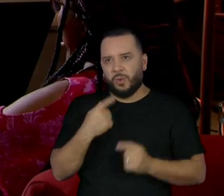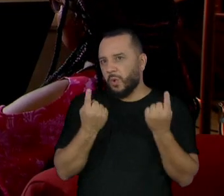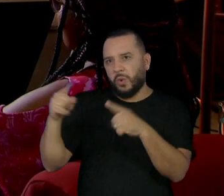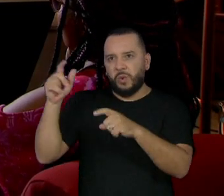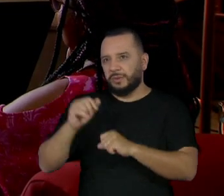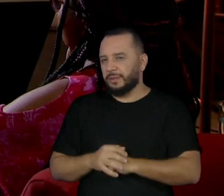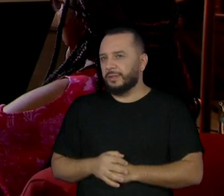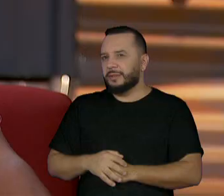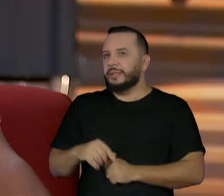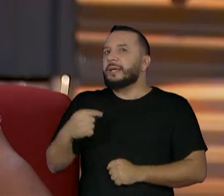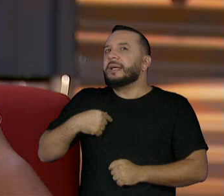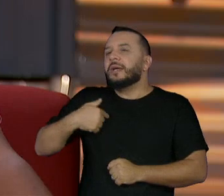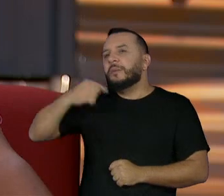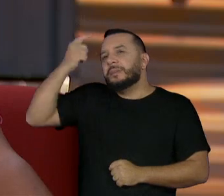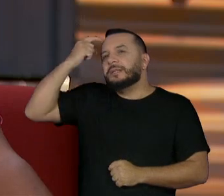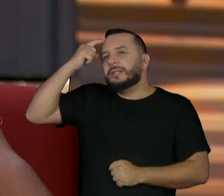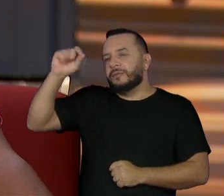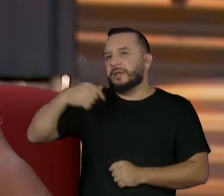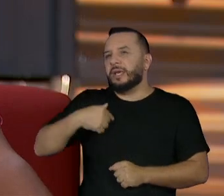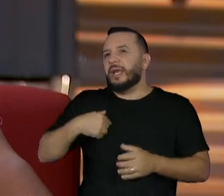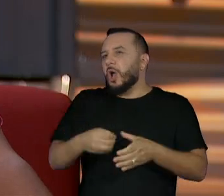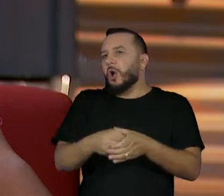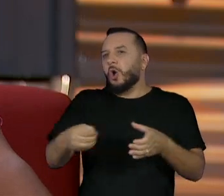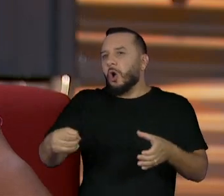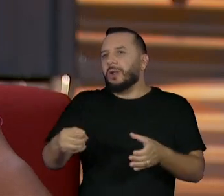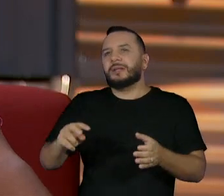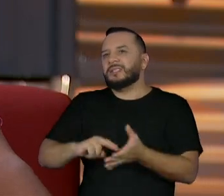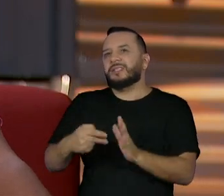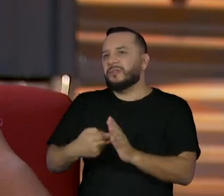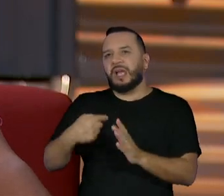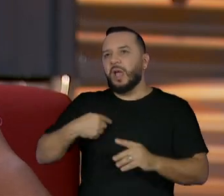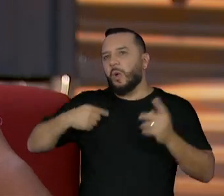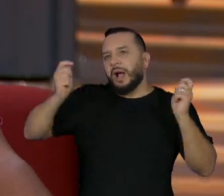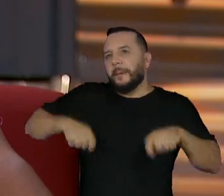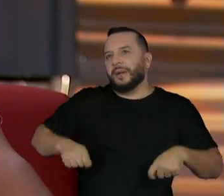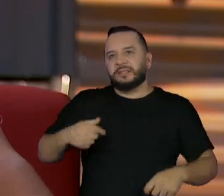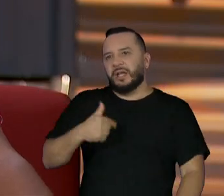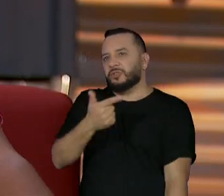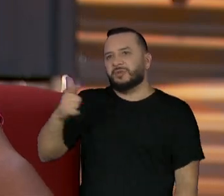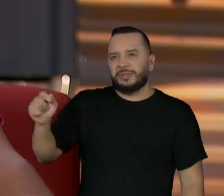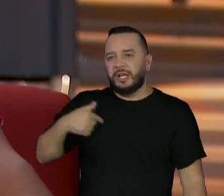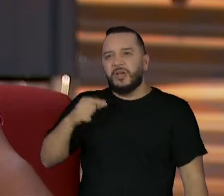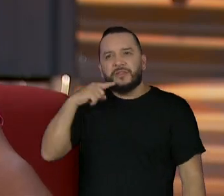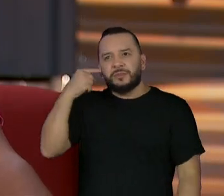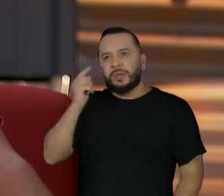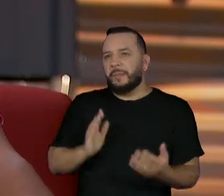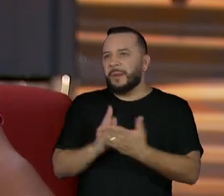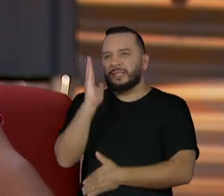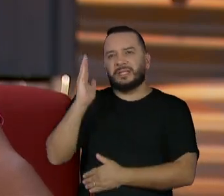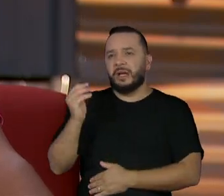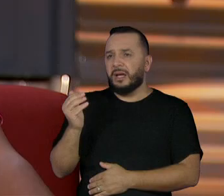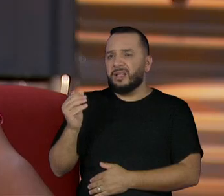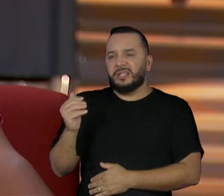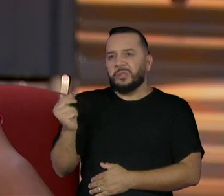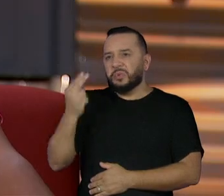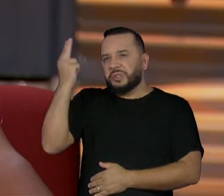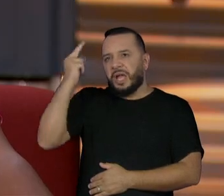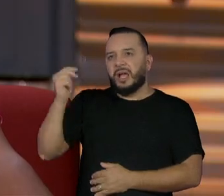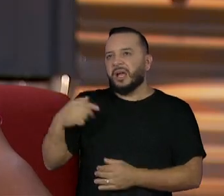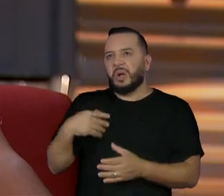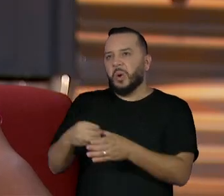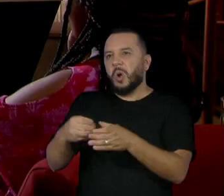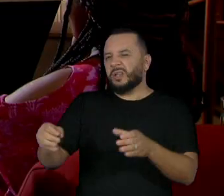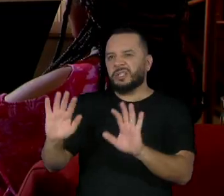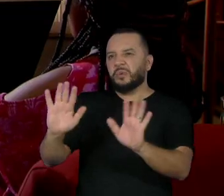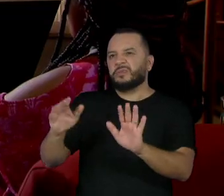achava que as cotas, de alguma forma, era dizer que eu não tinha condição de passar no vestibular. Eu sempre falei assim, não, eu posso passar no vestibular, eu vou passar no vestibular.